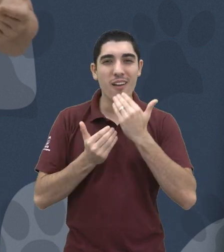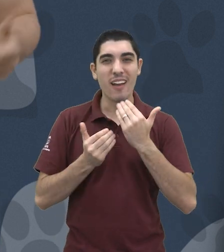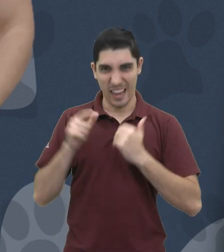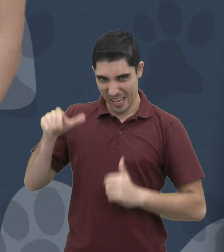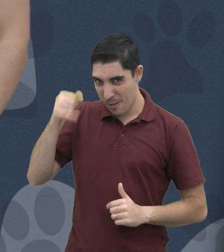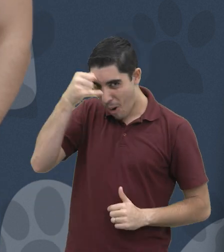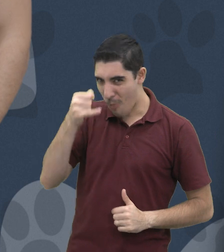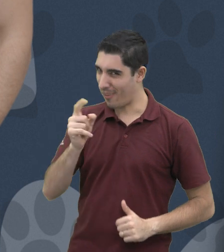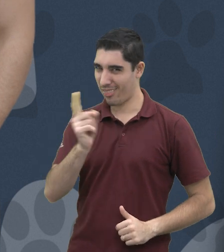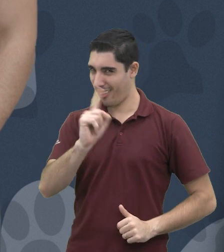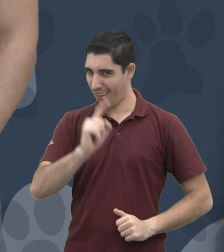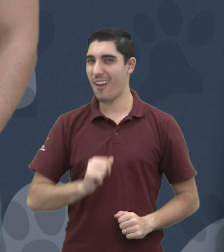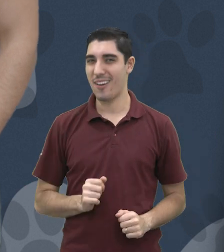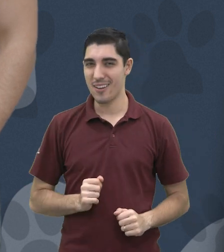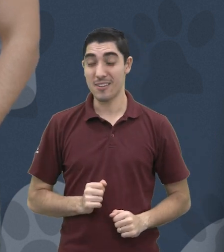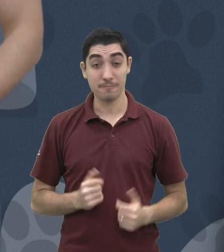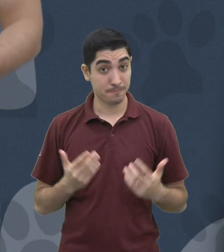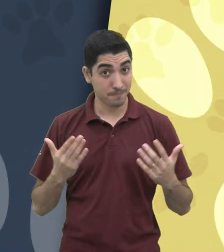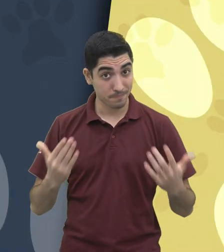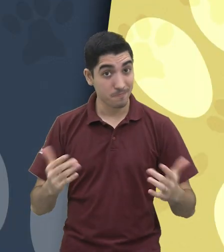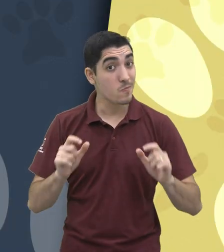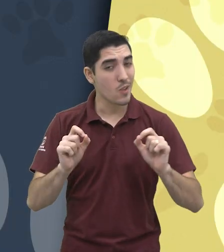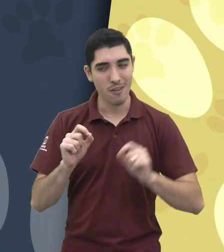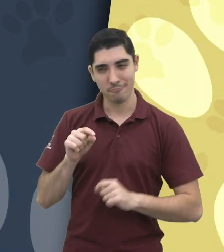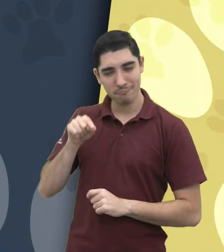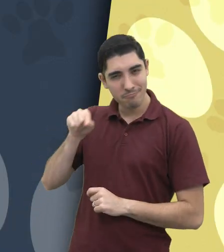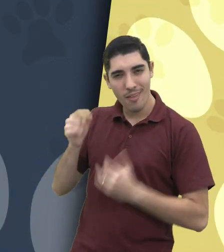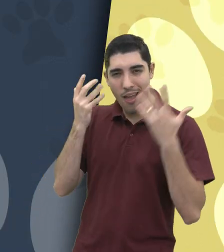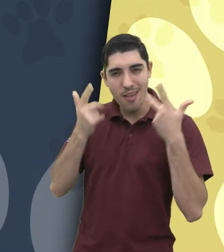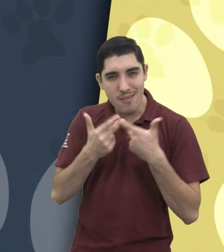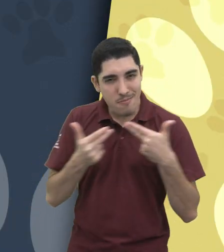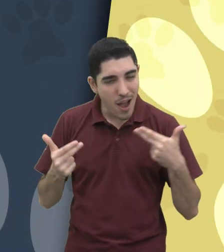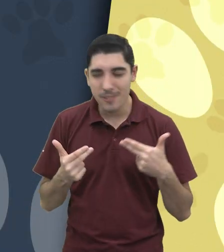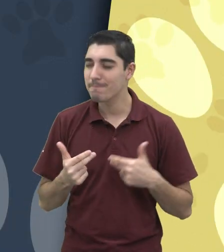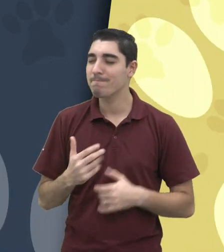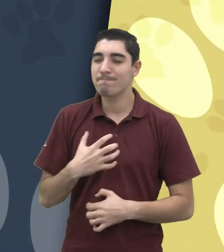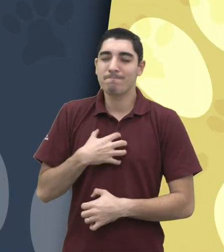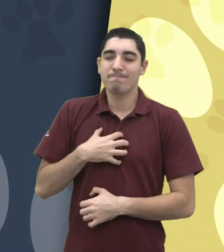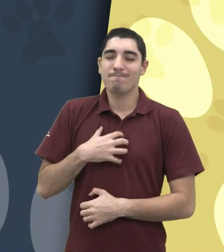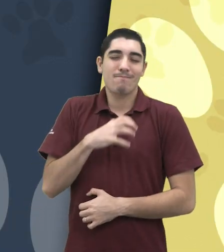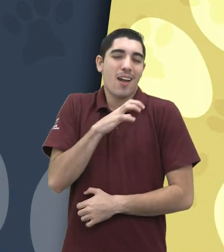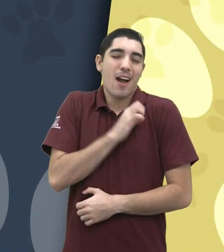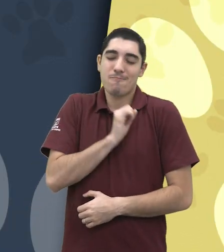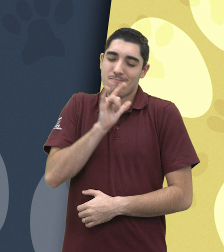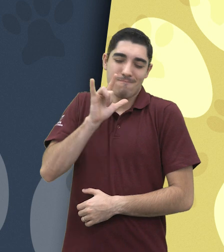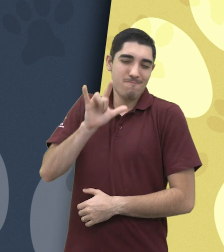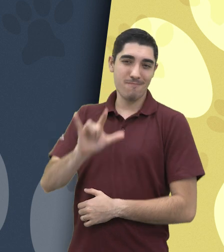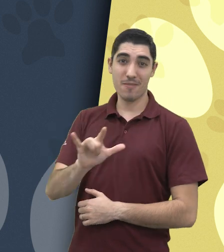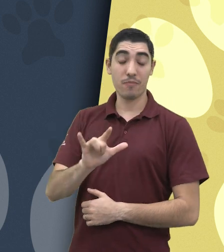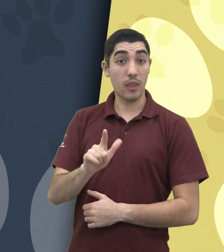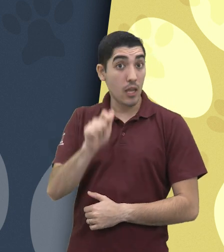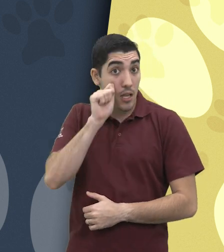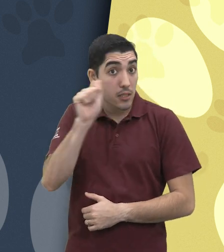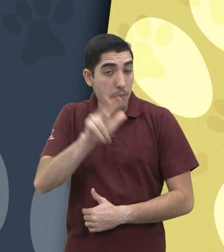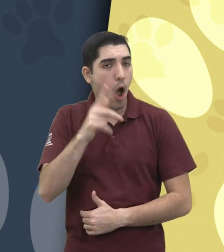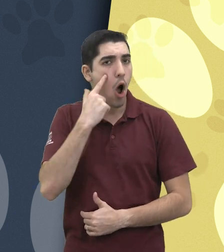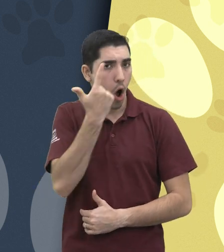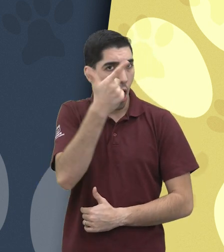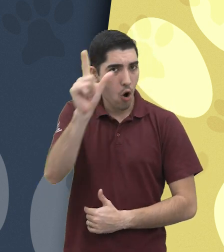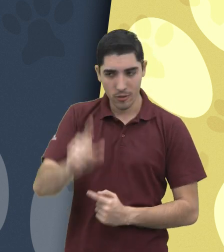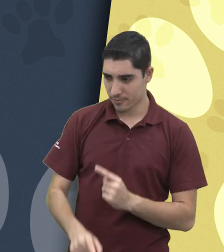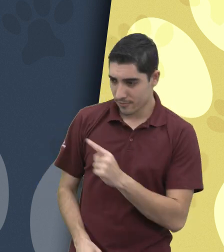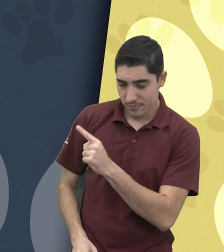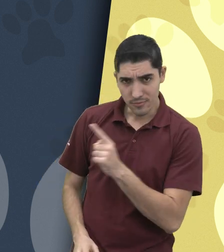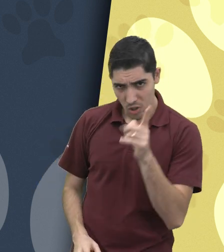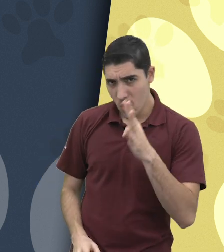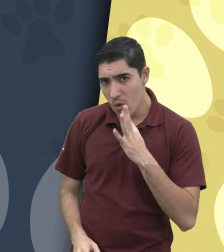cereal. Bobo que ele não é, né? A verdade é que esses bichinhos são mesmo apaixonantes e muito espertos. Aqui, ó,